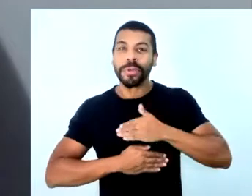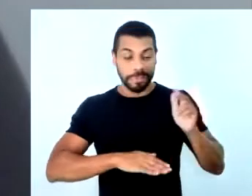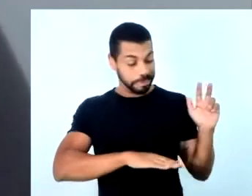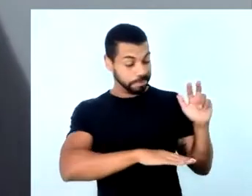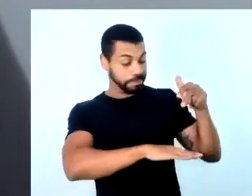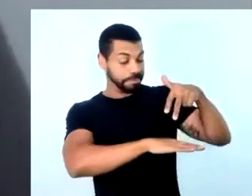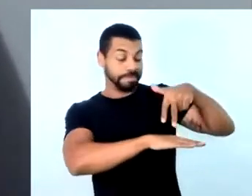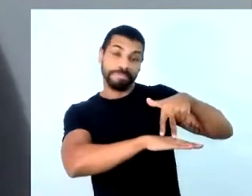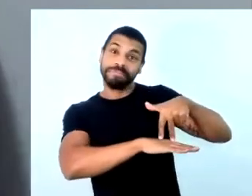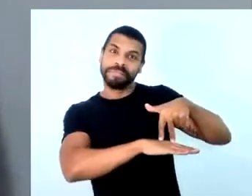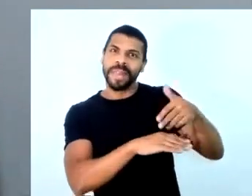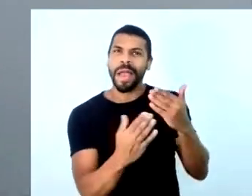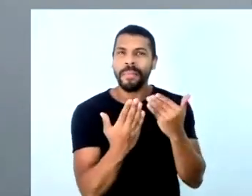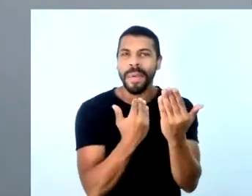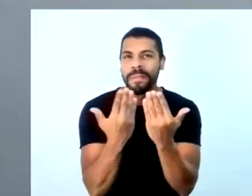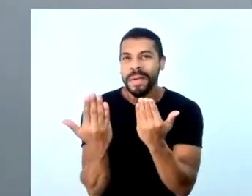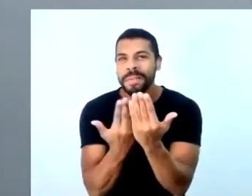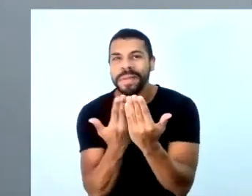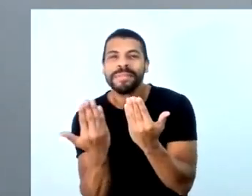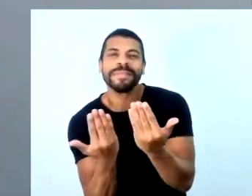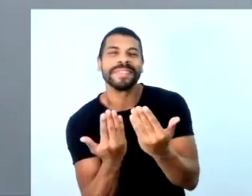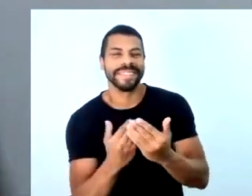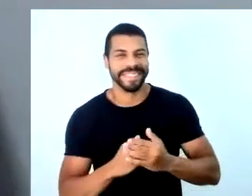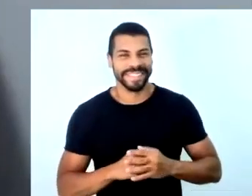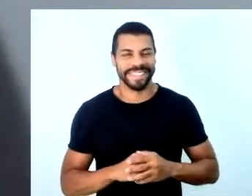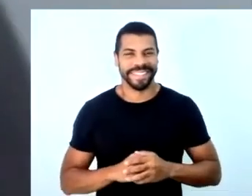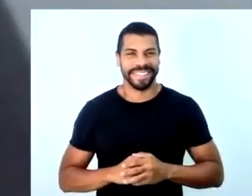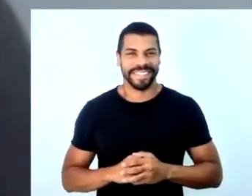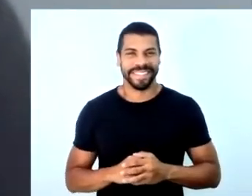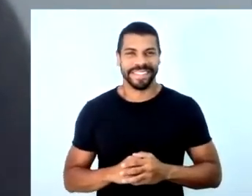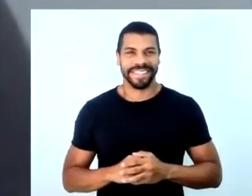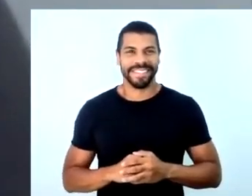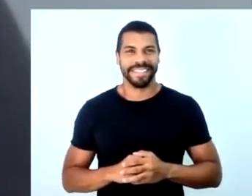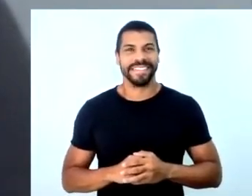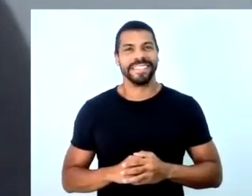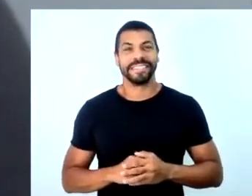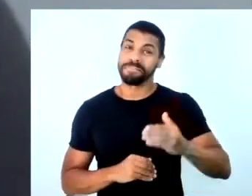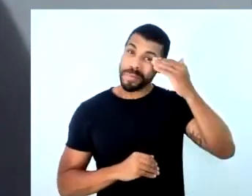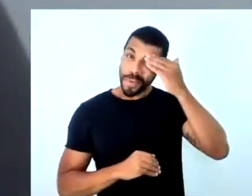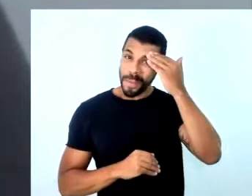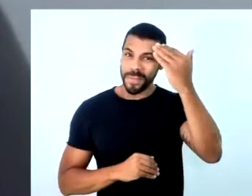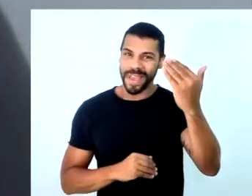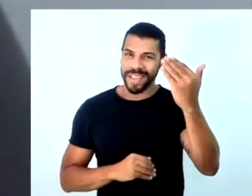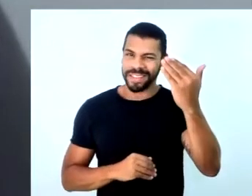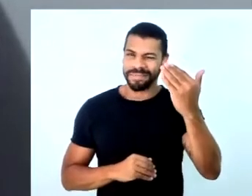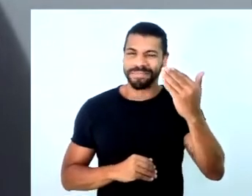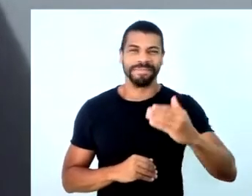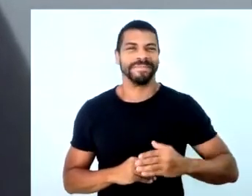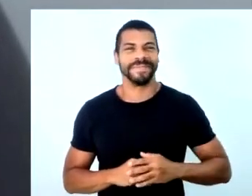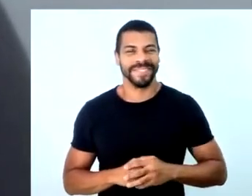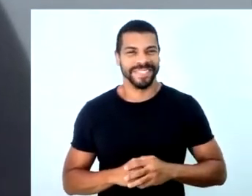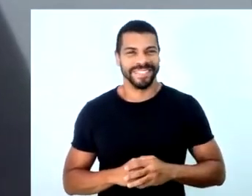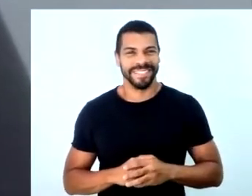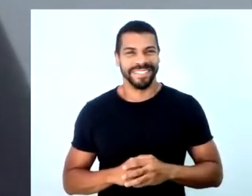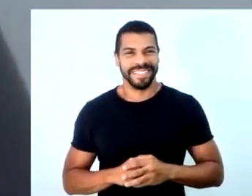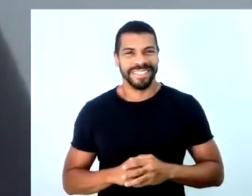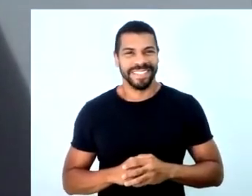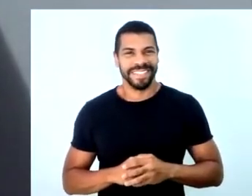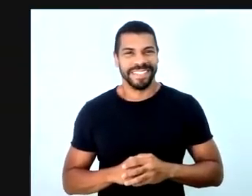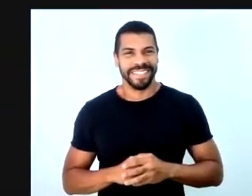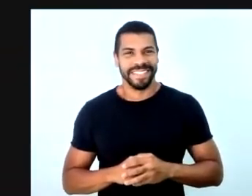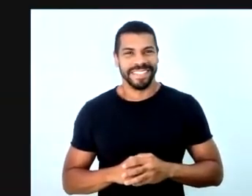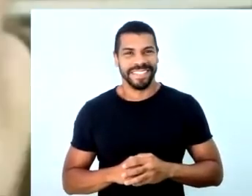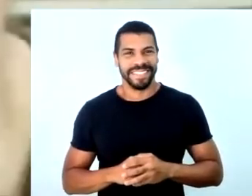do Inédit Brasil, para poder chamar a Natara Ney. É isso. Obrigada, gente. Até daqui a